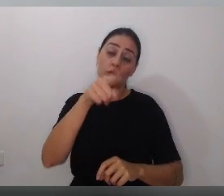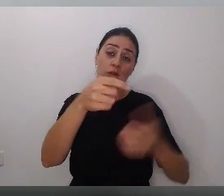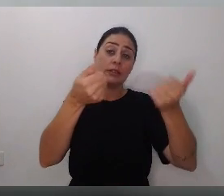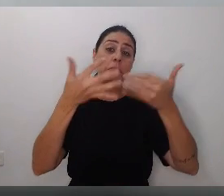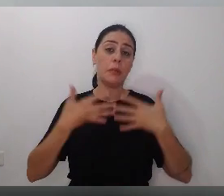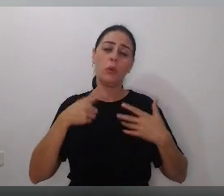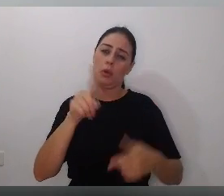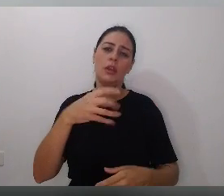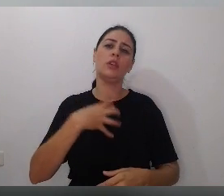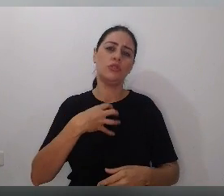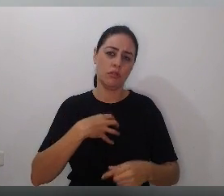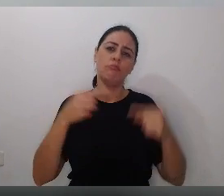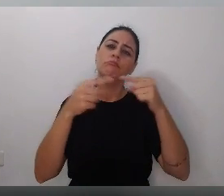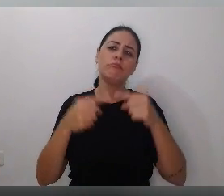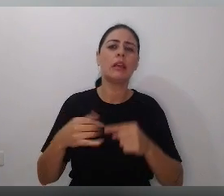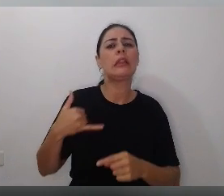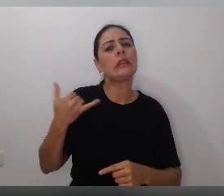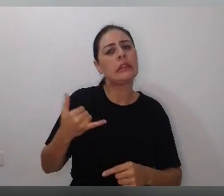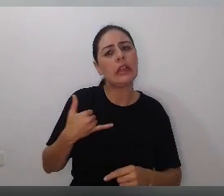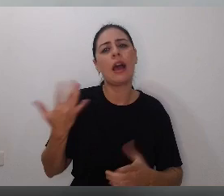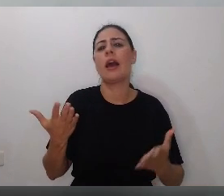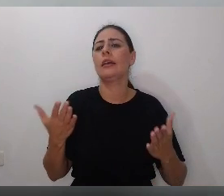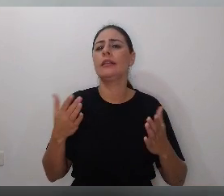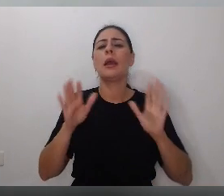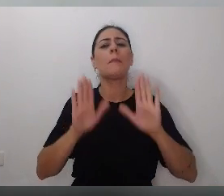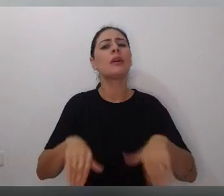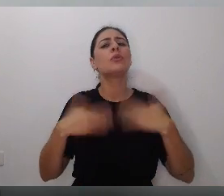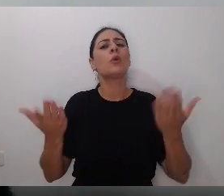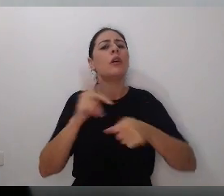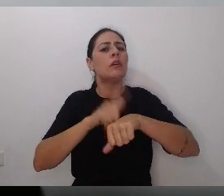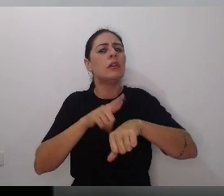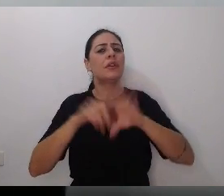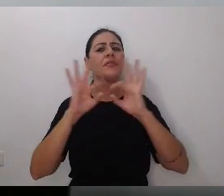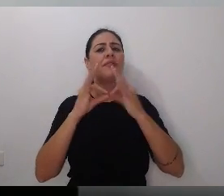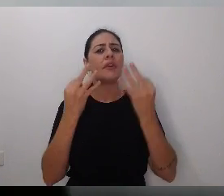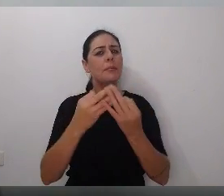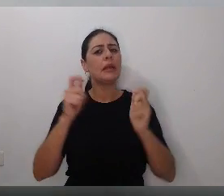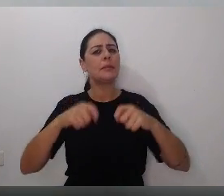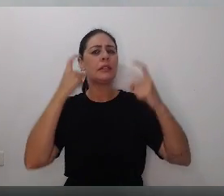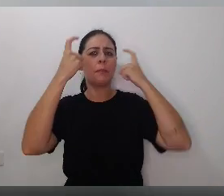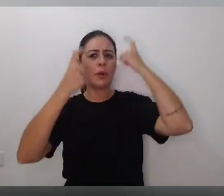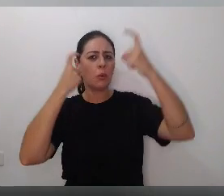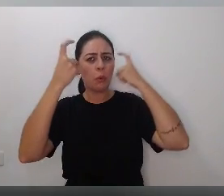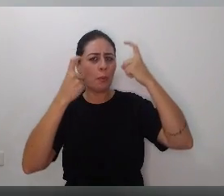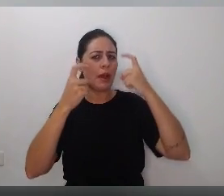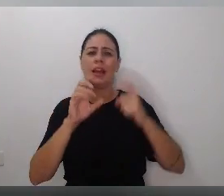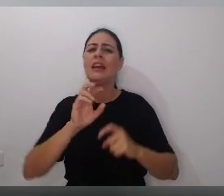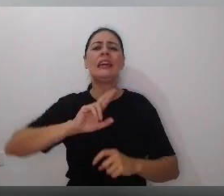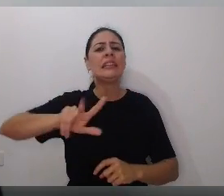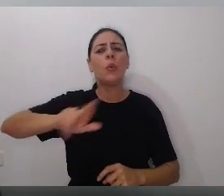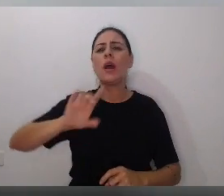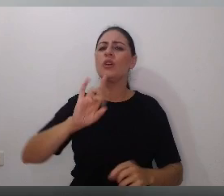que os pais relatam a questão da birra. Você colocou que faz parte do